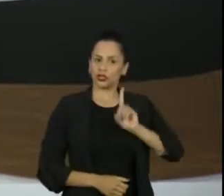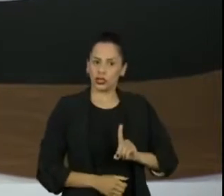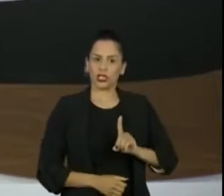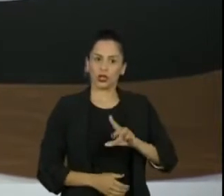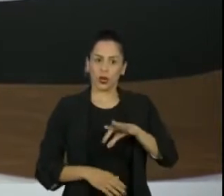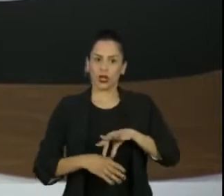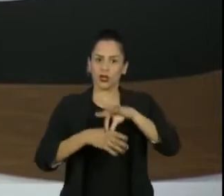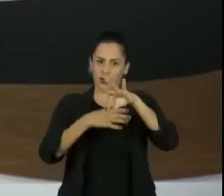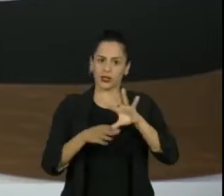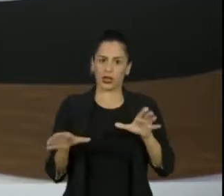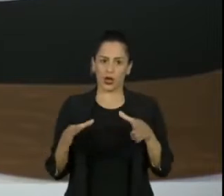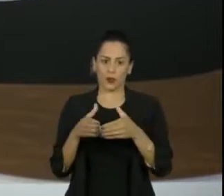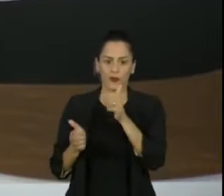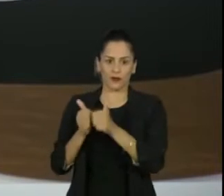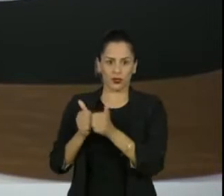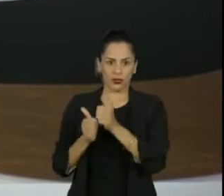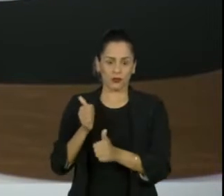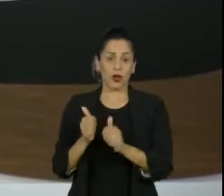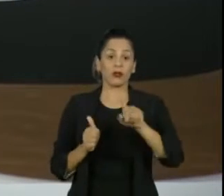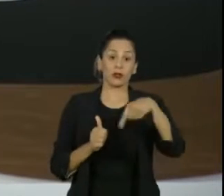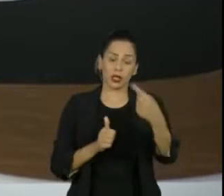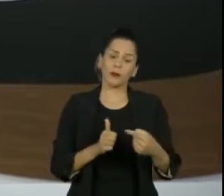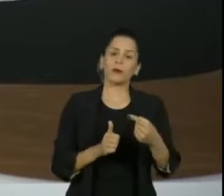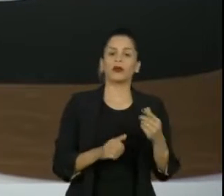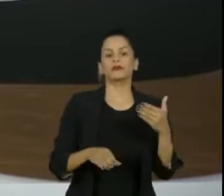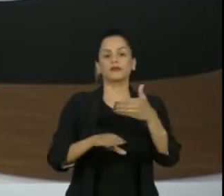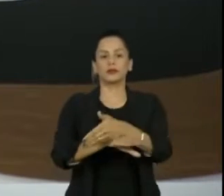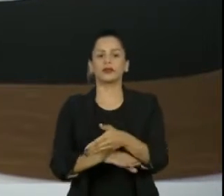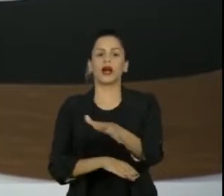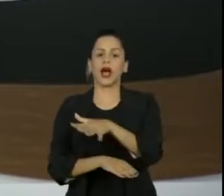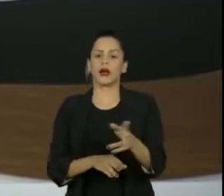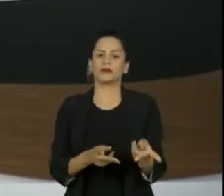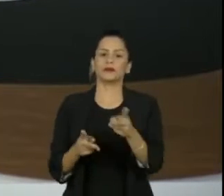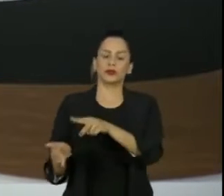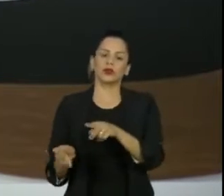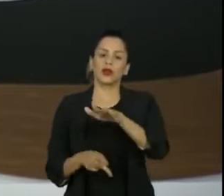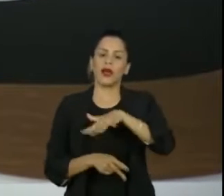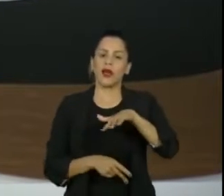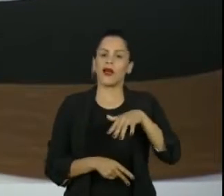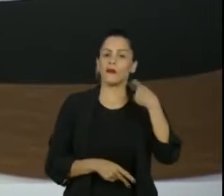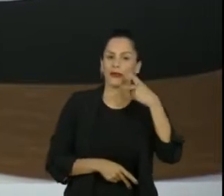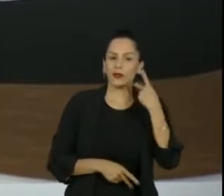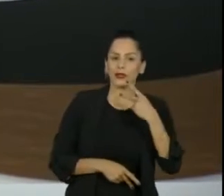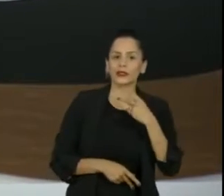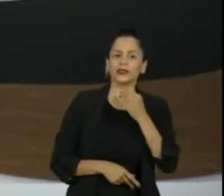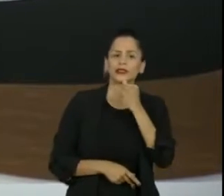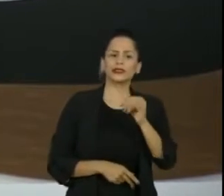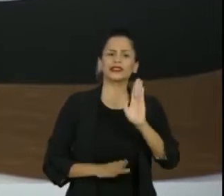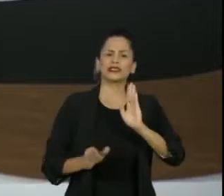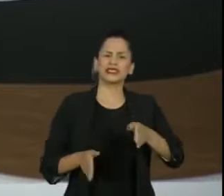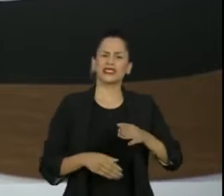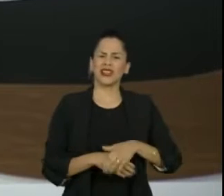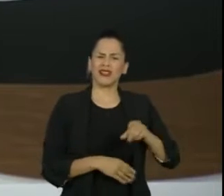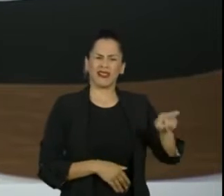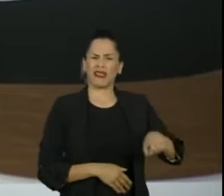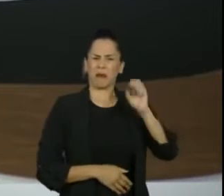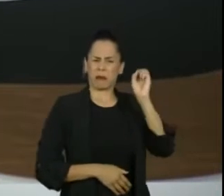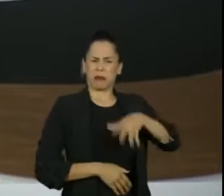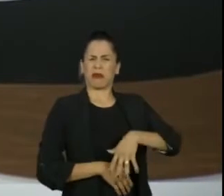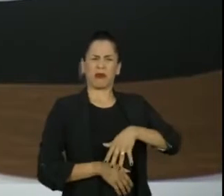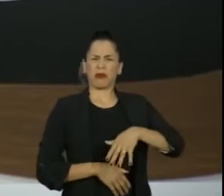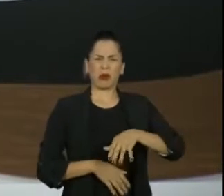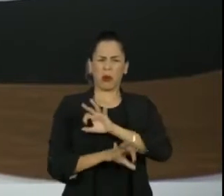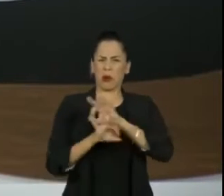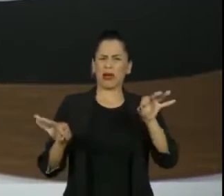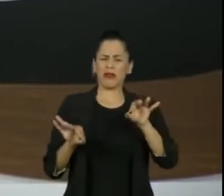só depois enveredar para a política, chegou a dizer que a saúde da cidade que governa é uma porcaria, mas ainda assim é a